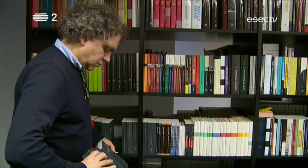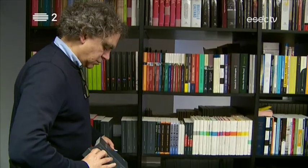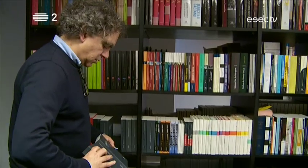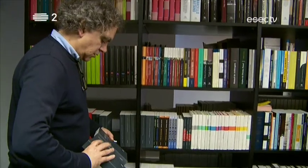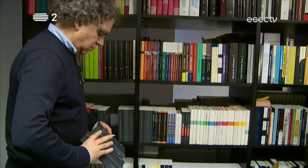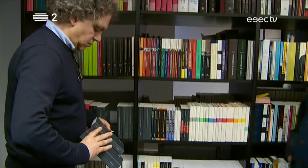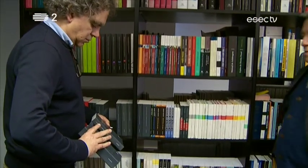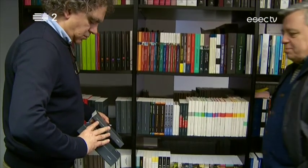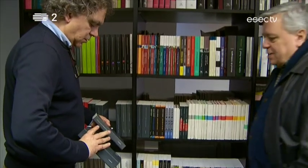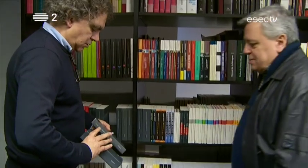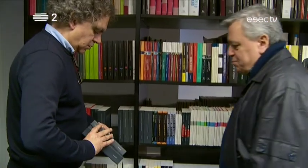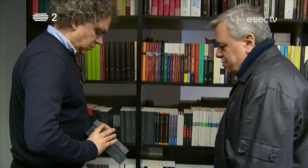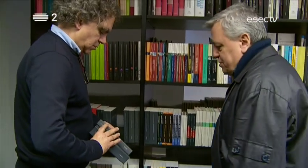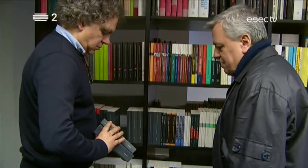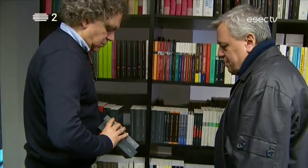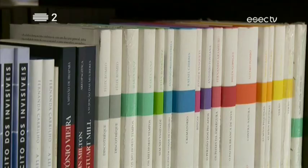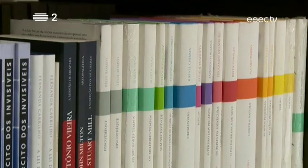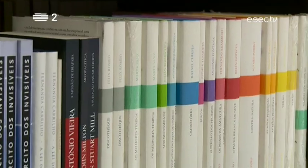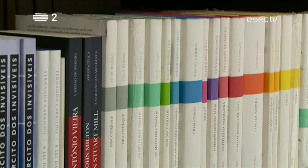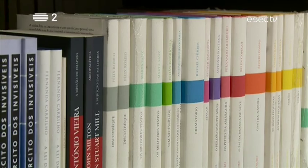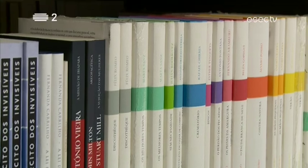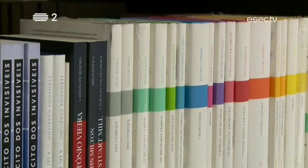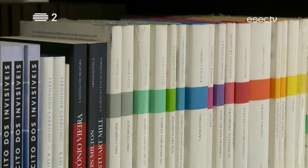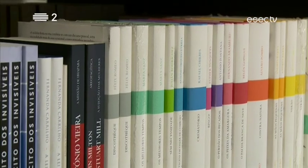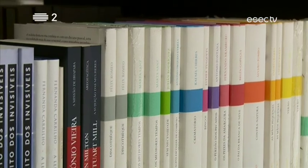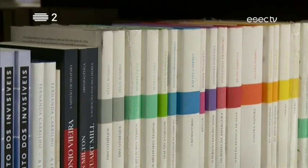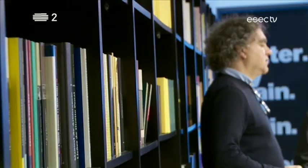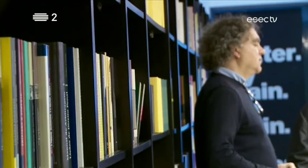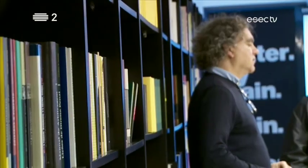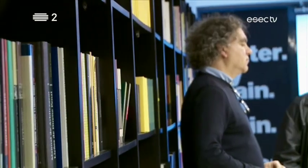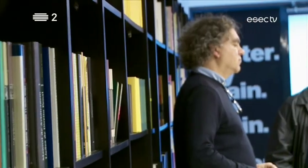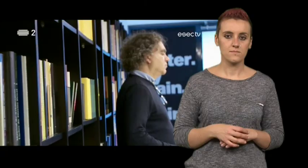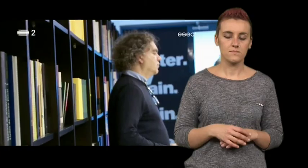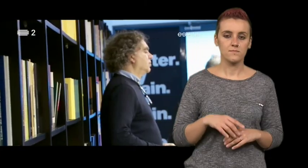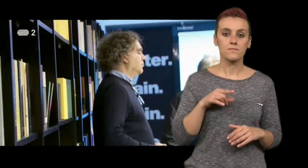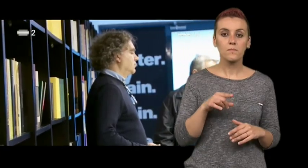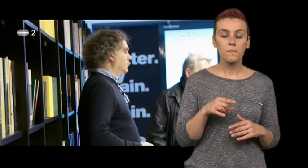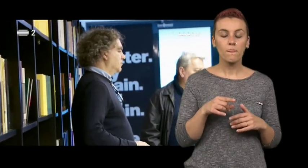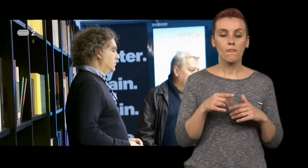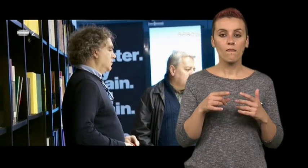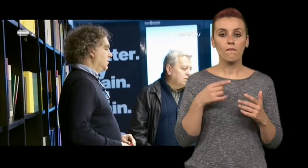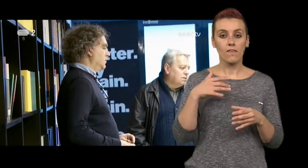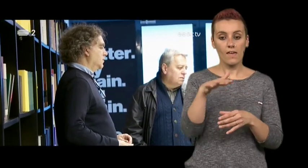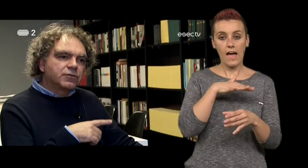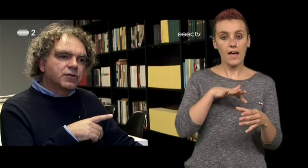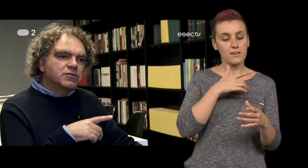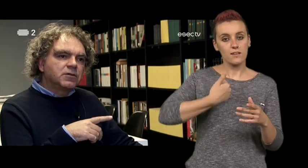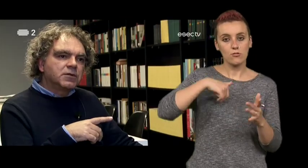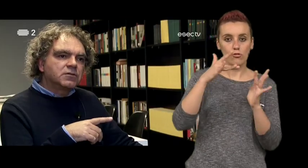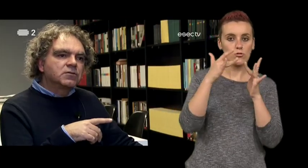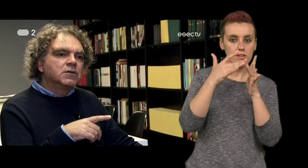Não? Dentro do nosso